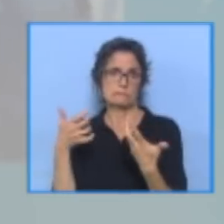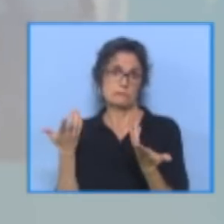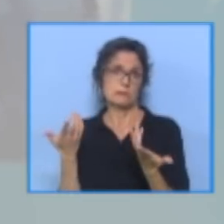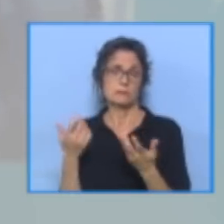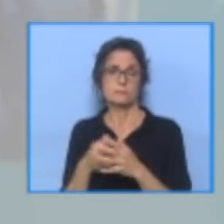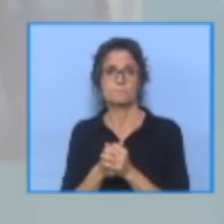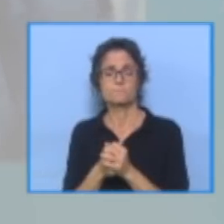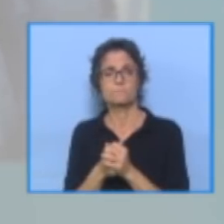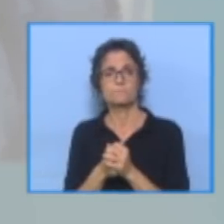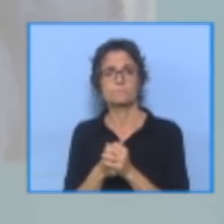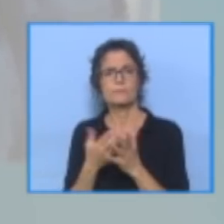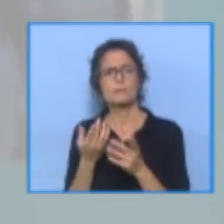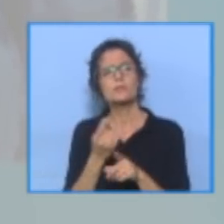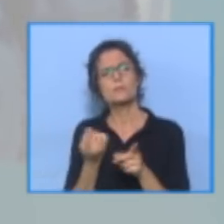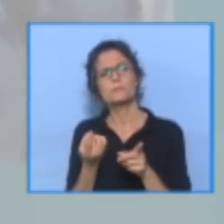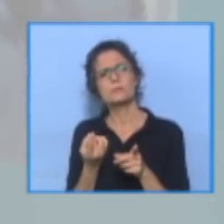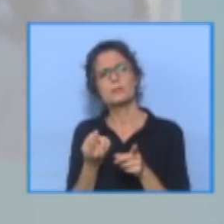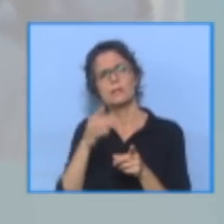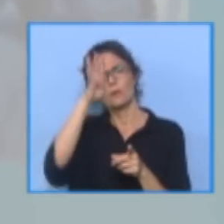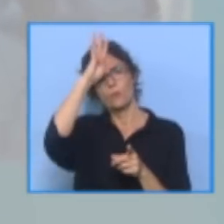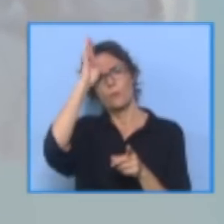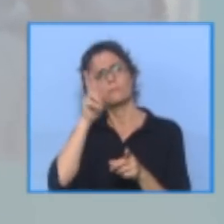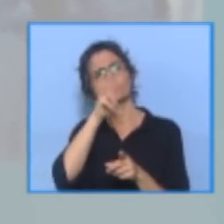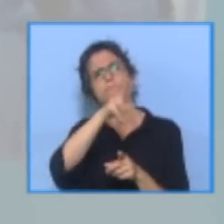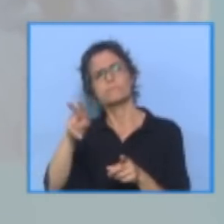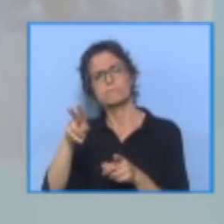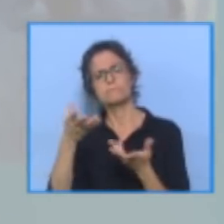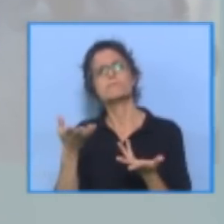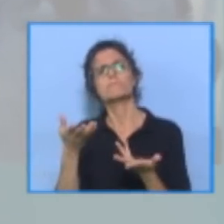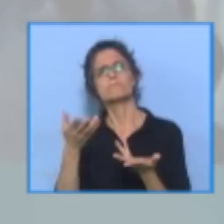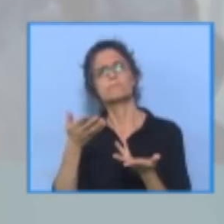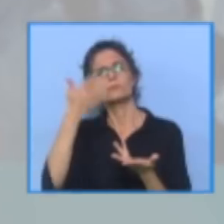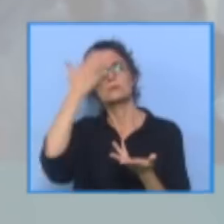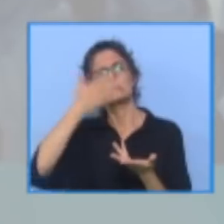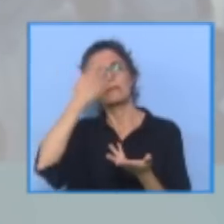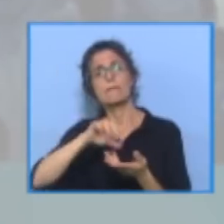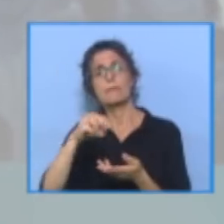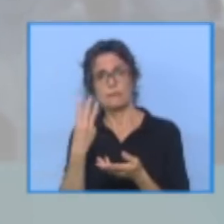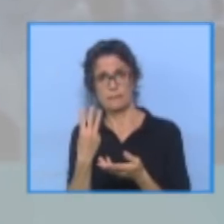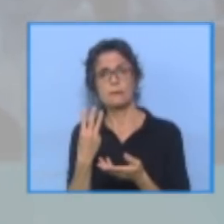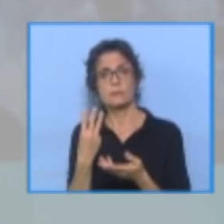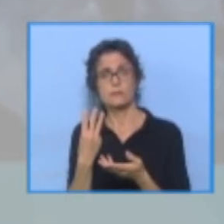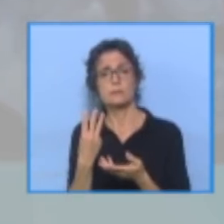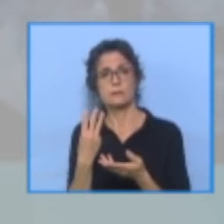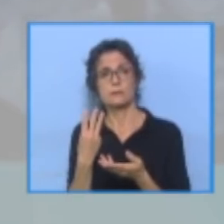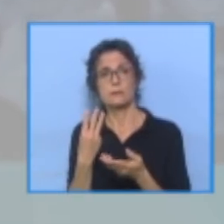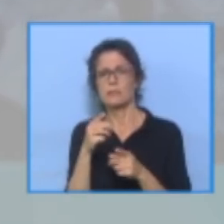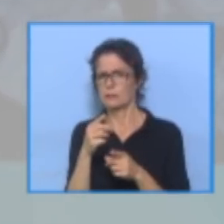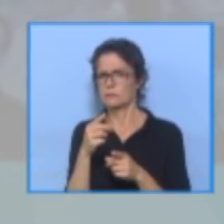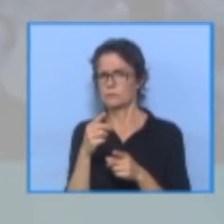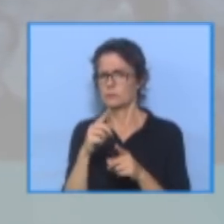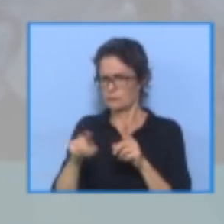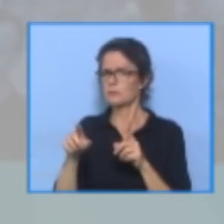Porquê esta visita do Papa e uma visita de 3 dias, não é? Aquilo que o Papa nem sempre faz nas viagens, nomeadamente